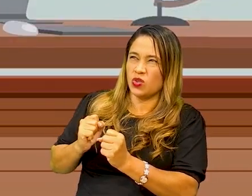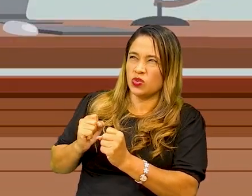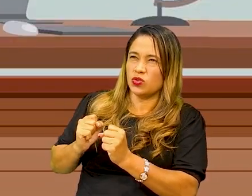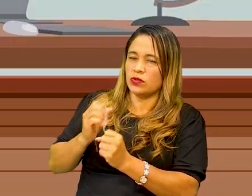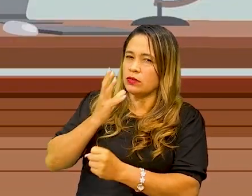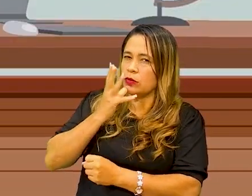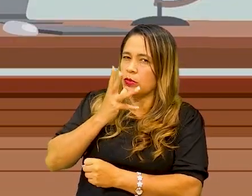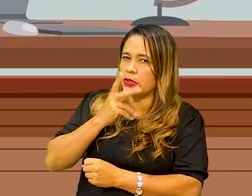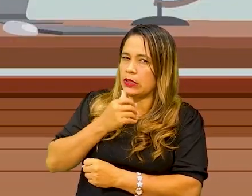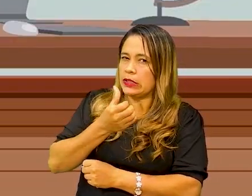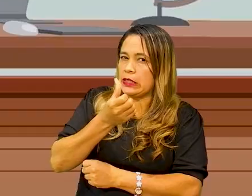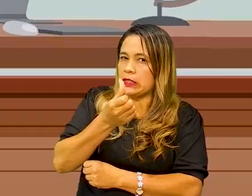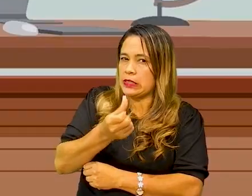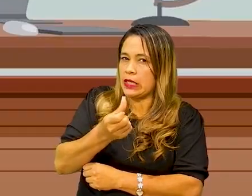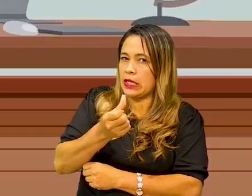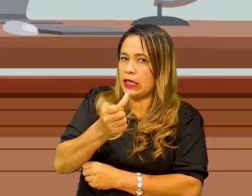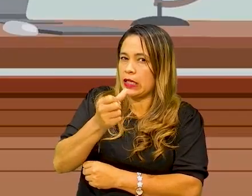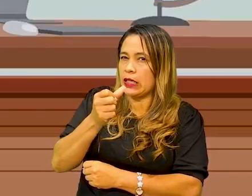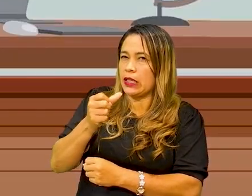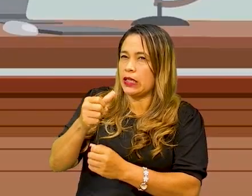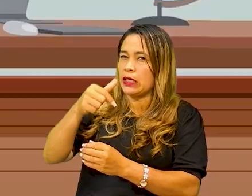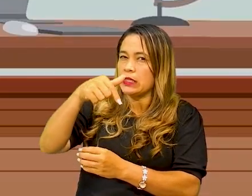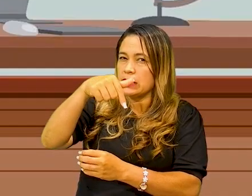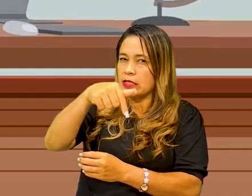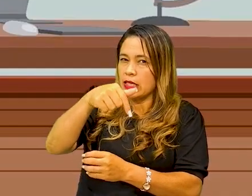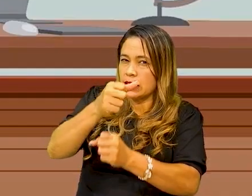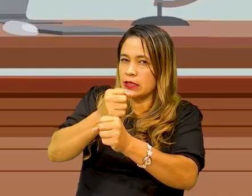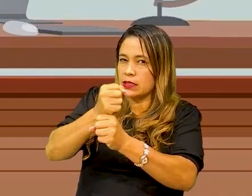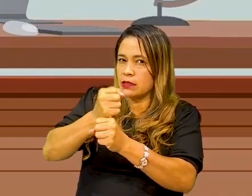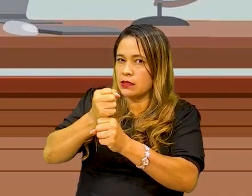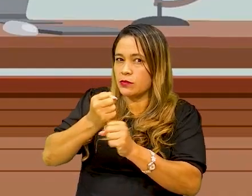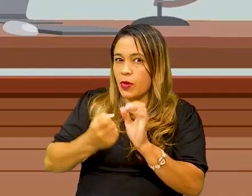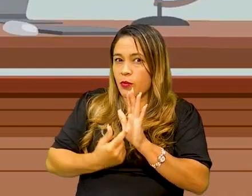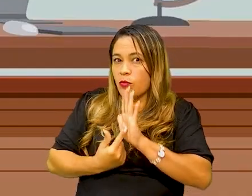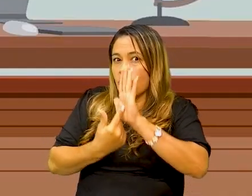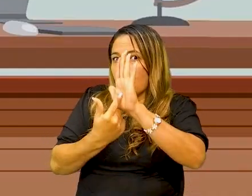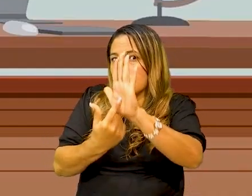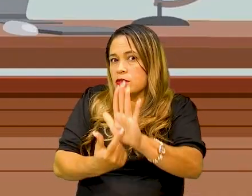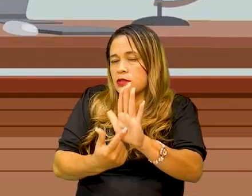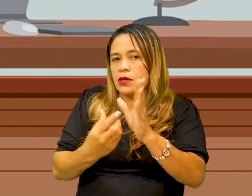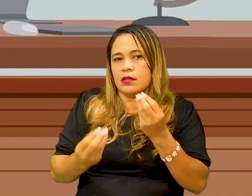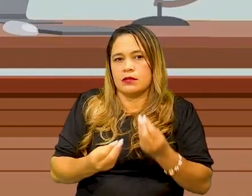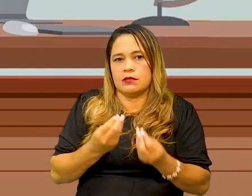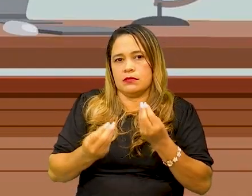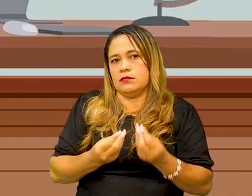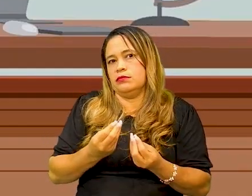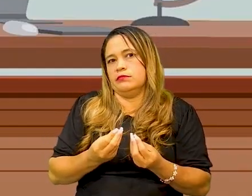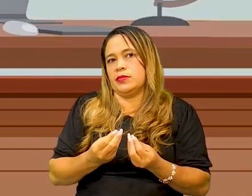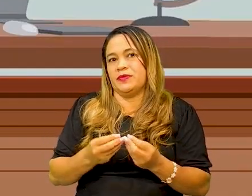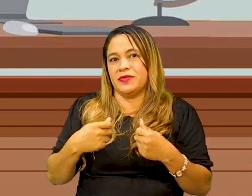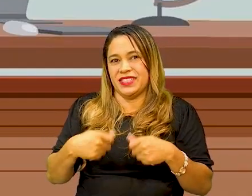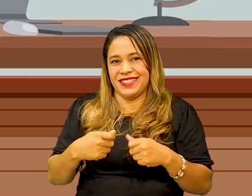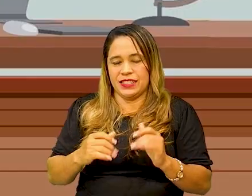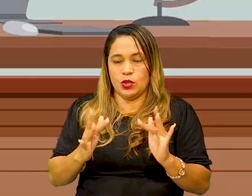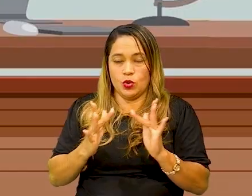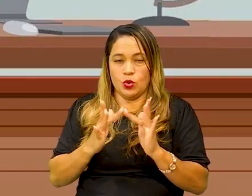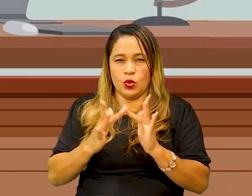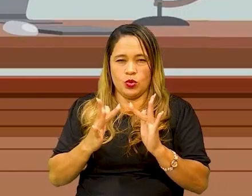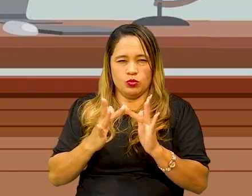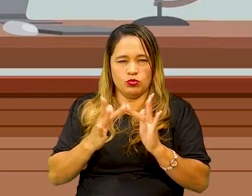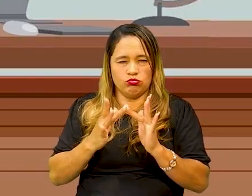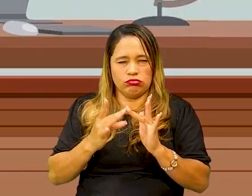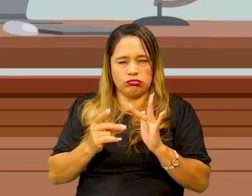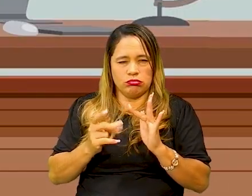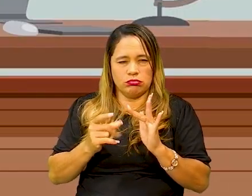de 6 a 7 anos para começar a expressar o sintoma. Olha que interessante. Por isso que a gente fala que tem que ser um contato prolongado no corpo da